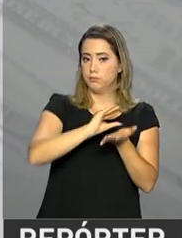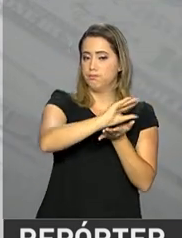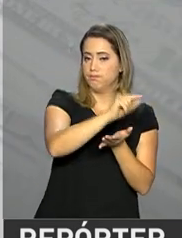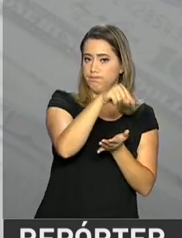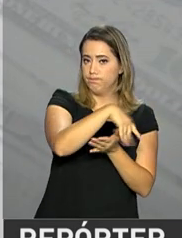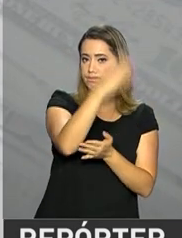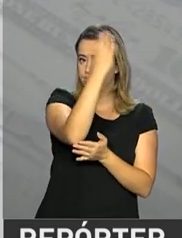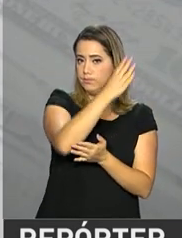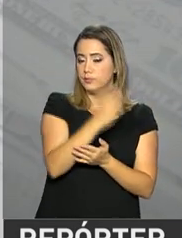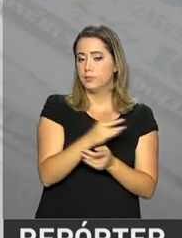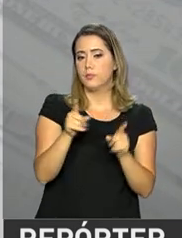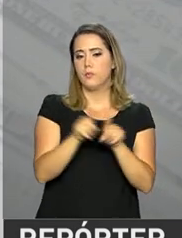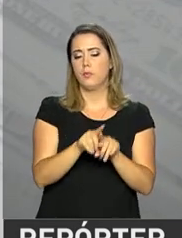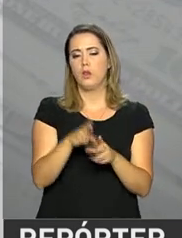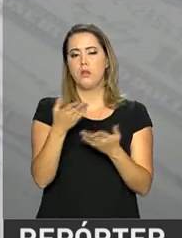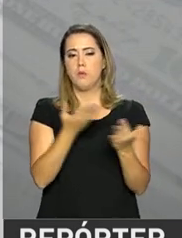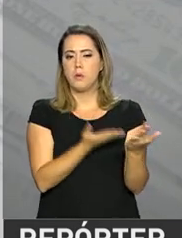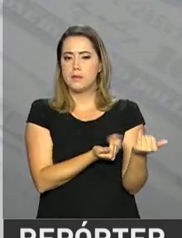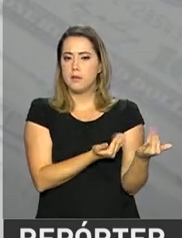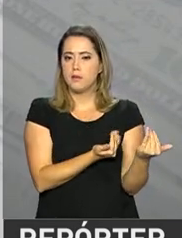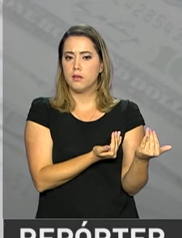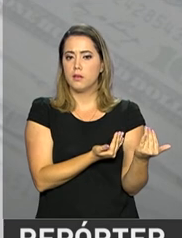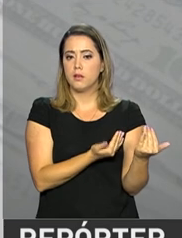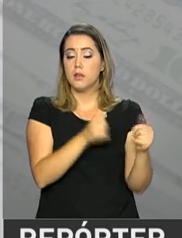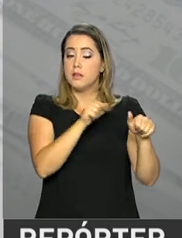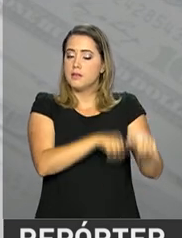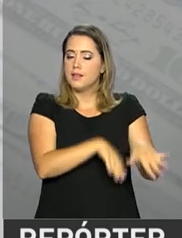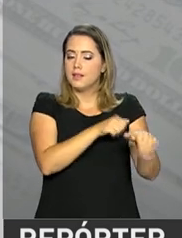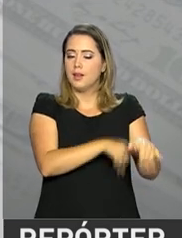estrangeiros feitos aqui, que em setembro chegaram a